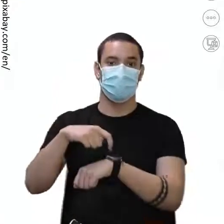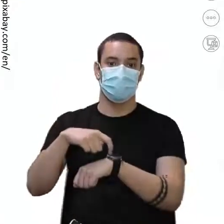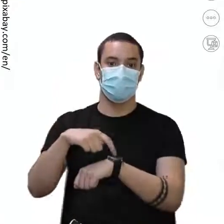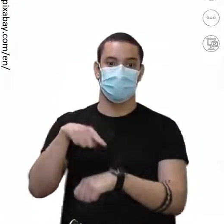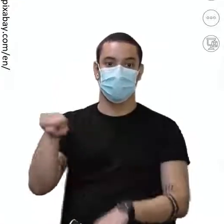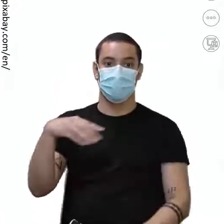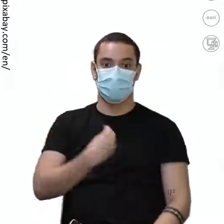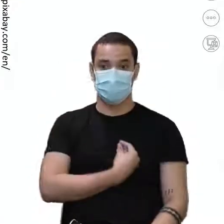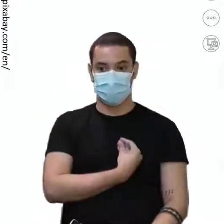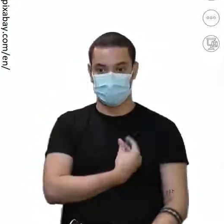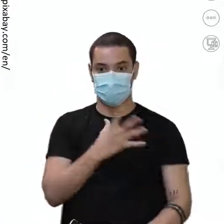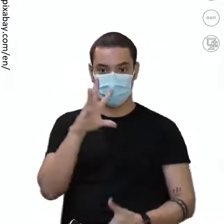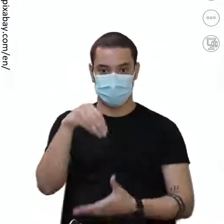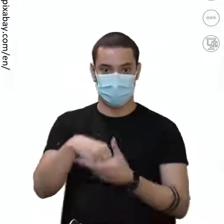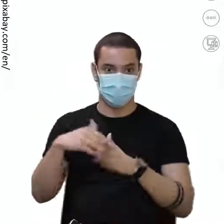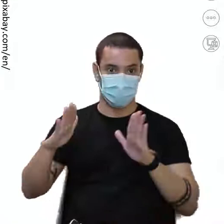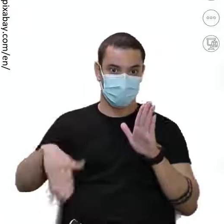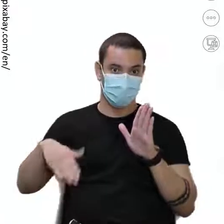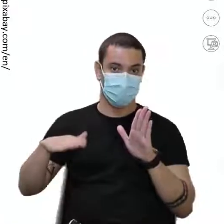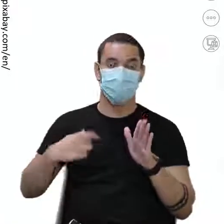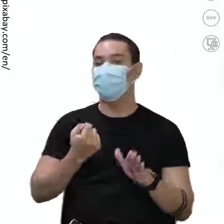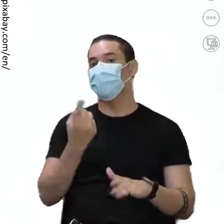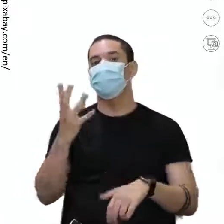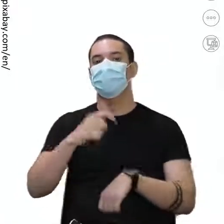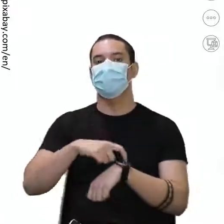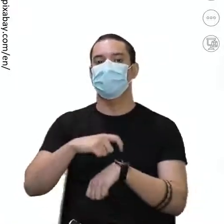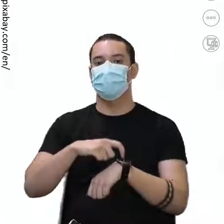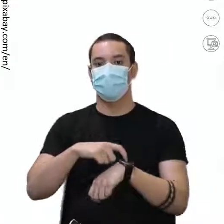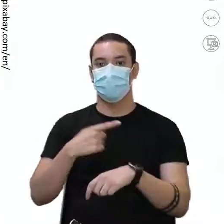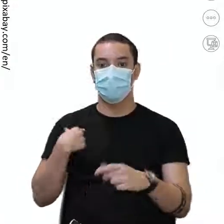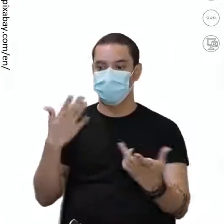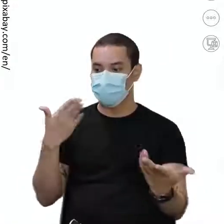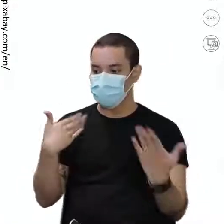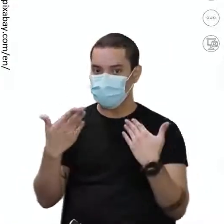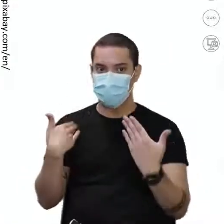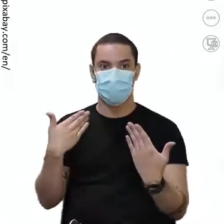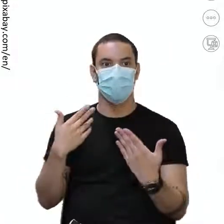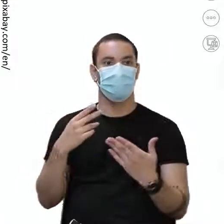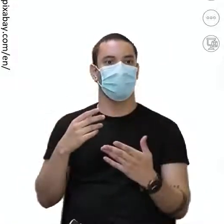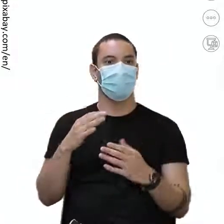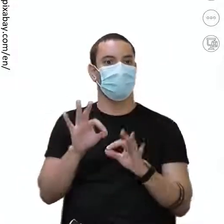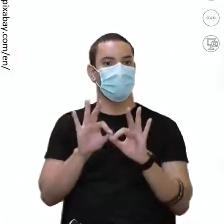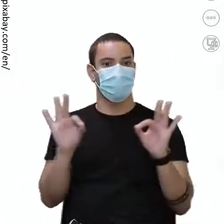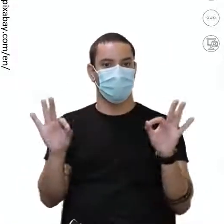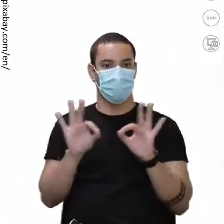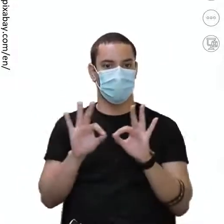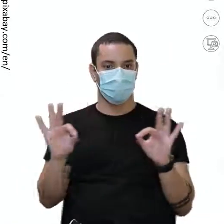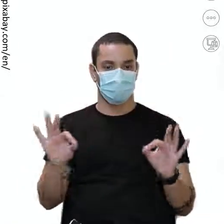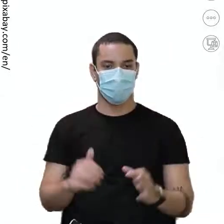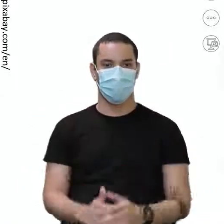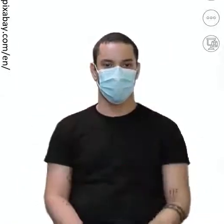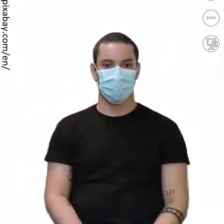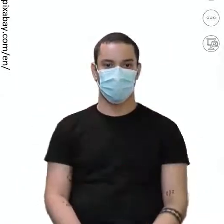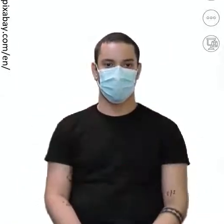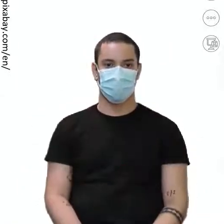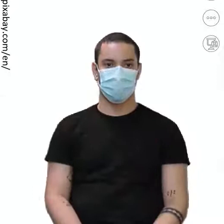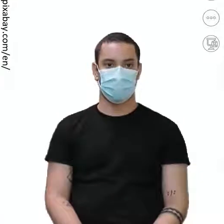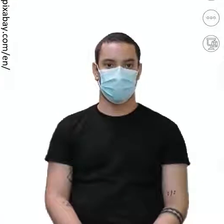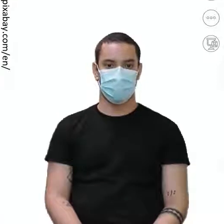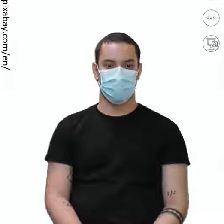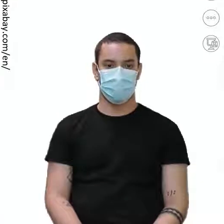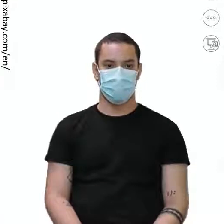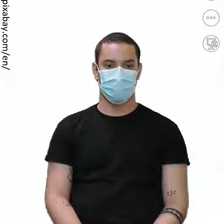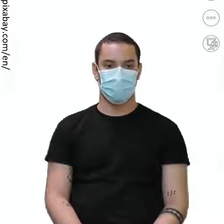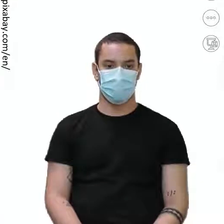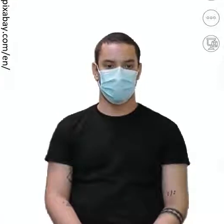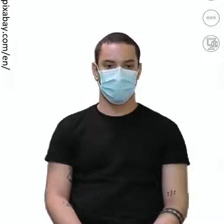ele tá nadando. Então você tem que começar a sua frase com how long. Aí vai ficar how long. Aí